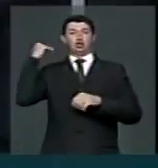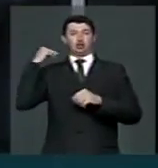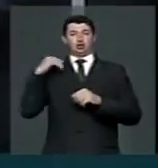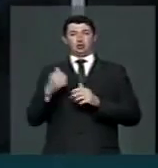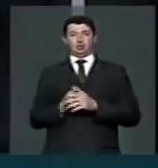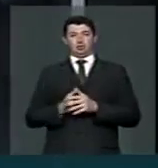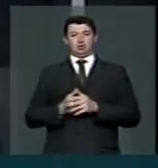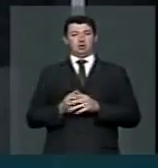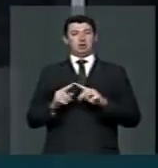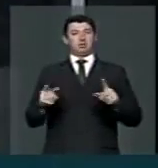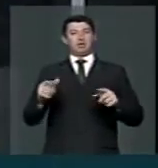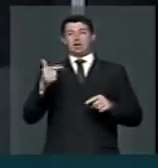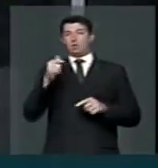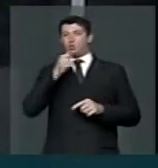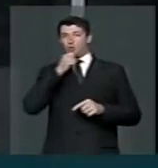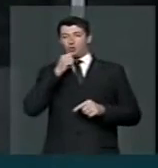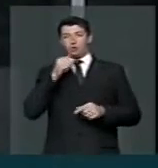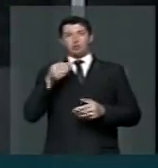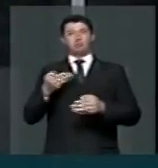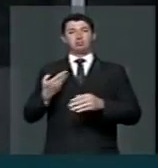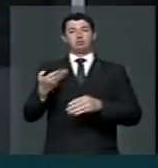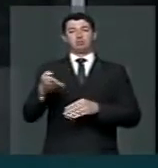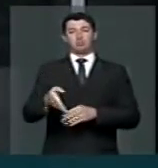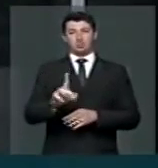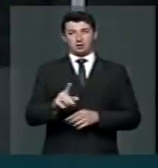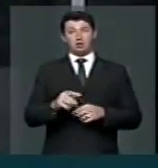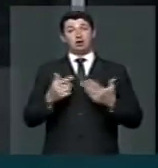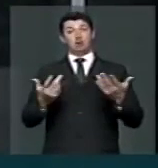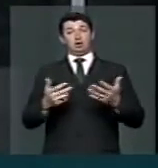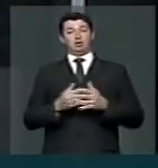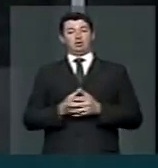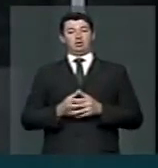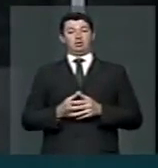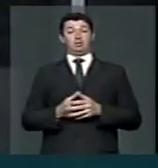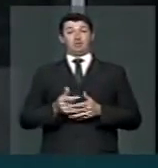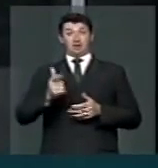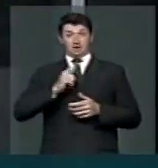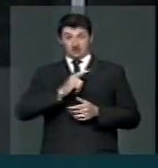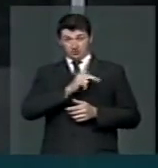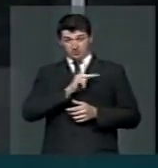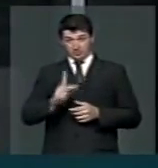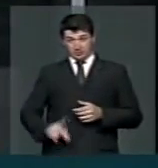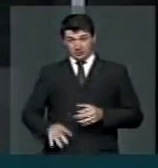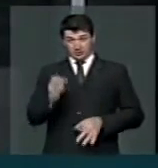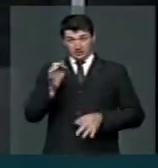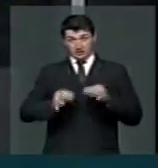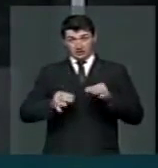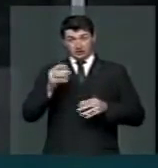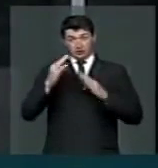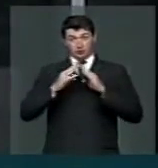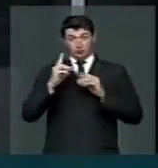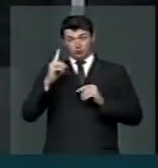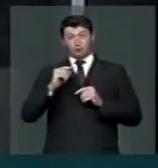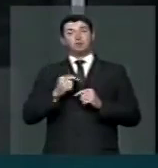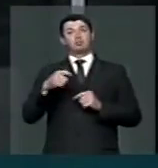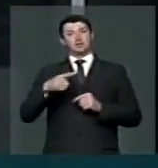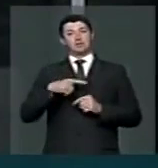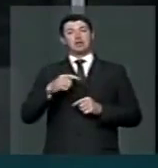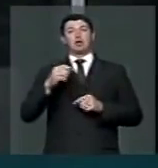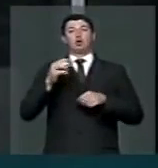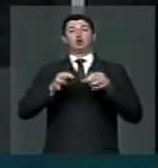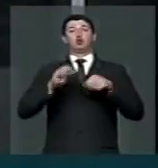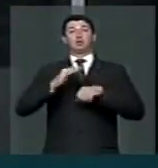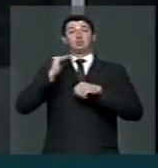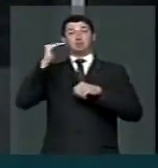e que ainda não tenham ocupado o cargo. Ou seja, para ocupar a presidência de um tribunal, é preciso ser o desembargador